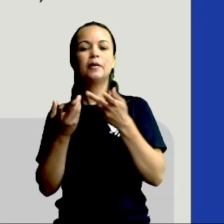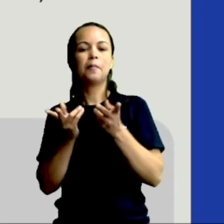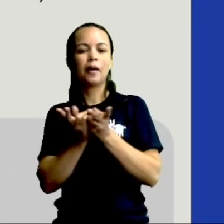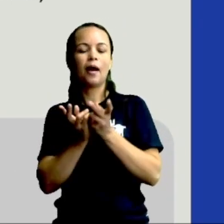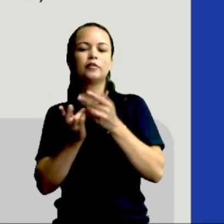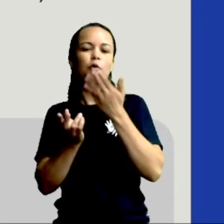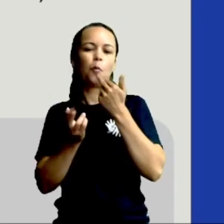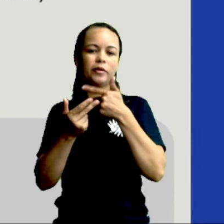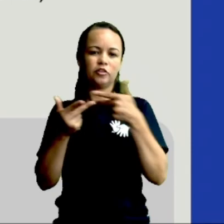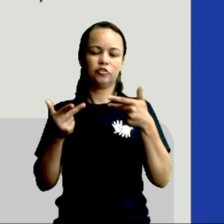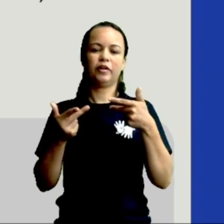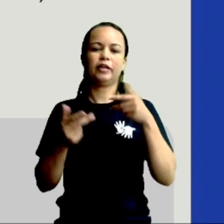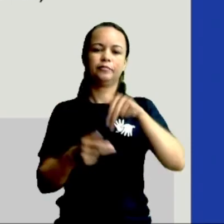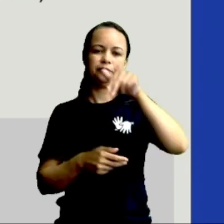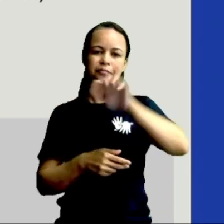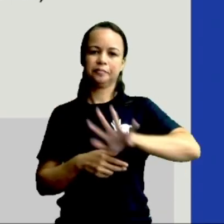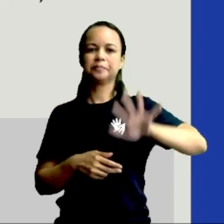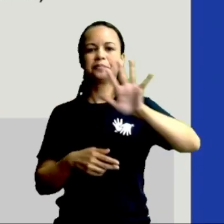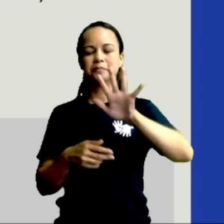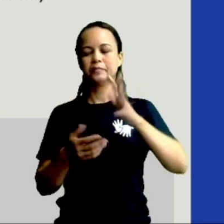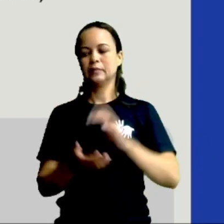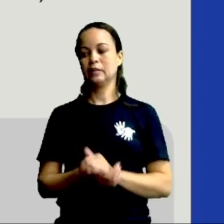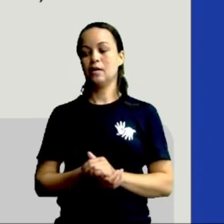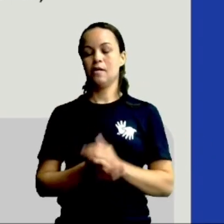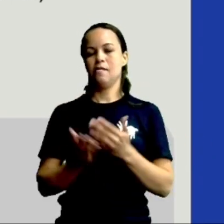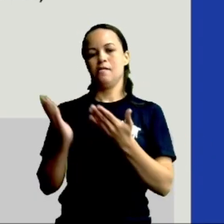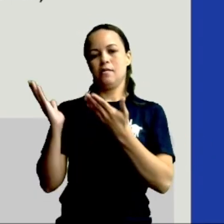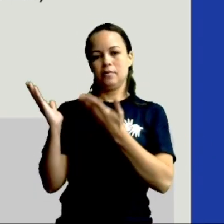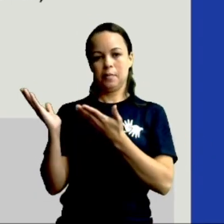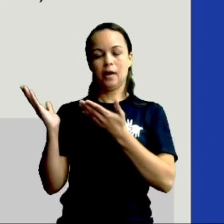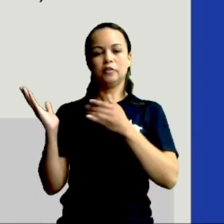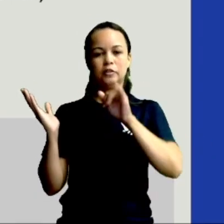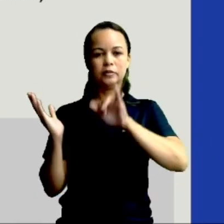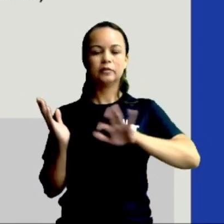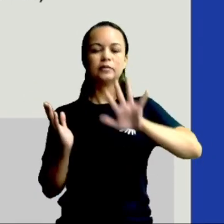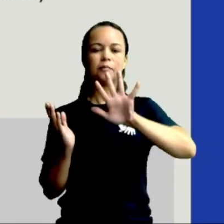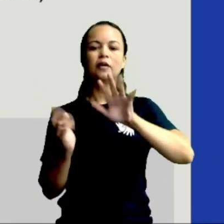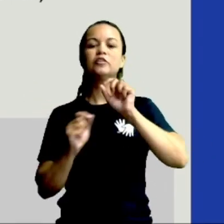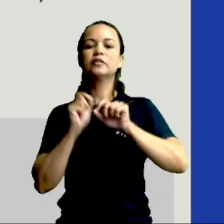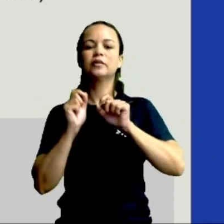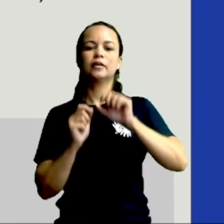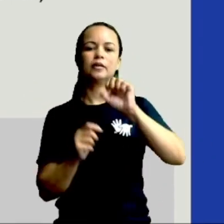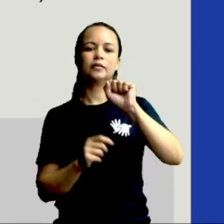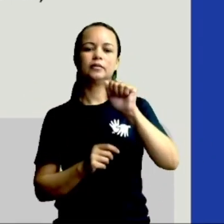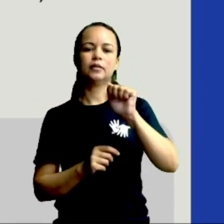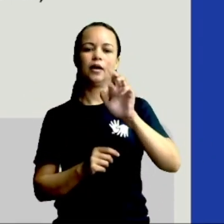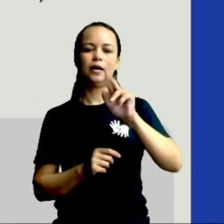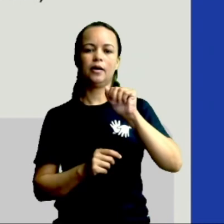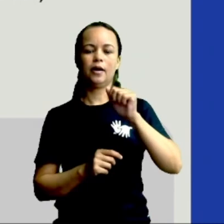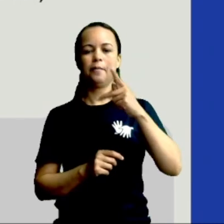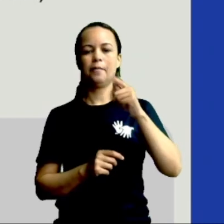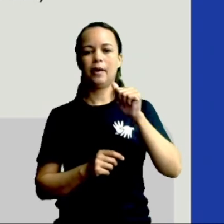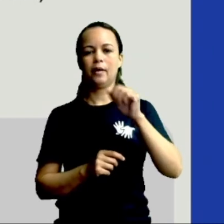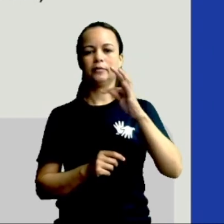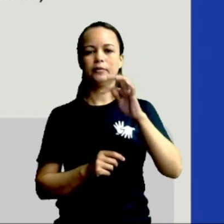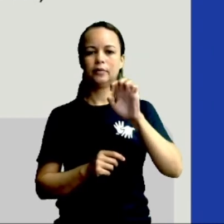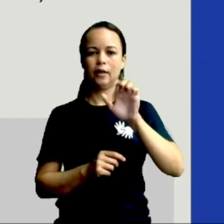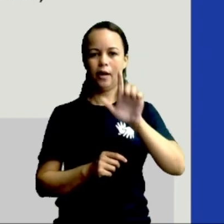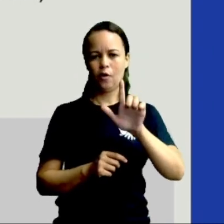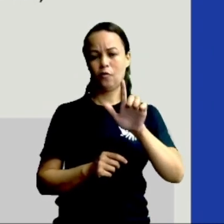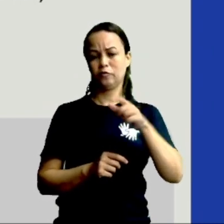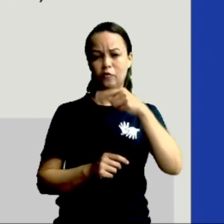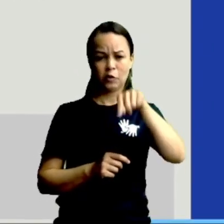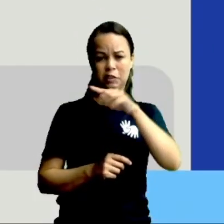nossa região. Na imagem tem para você a imagem do sarapatel. Para quem não conhece o sarapatel, está na